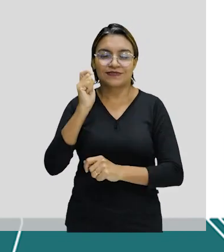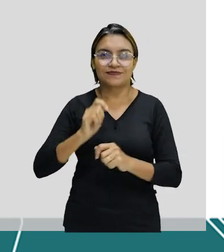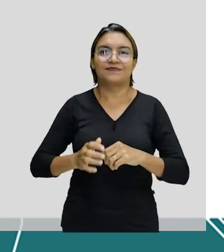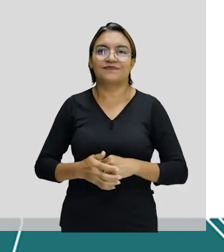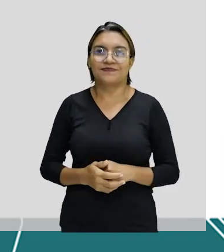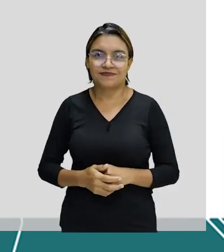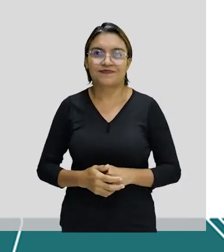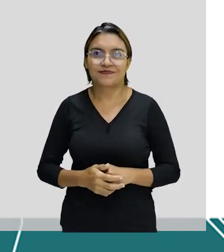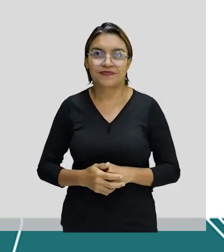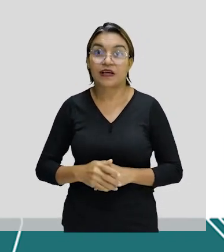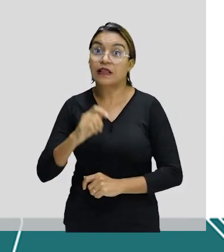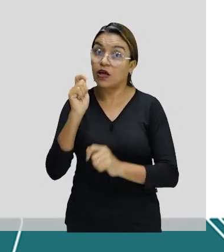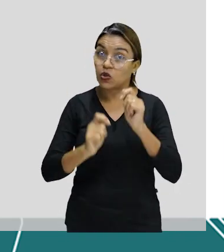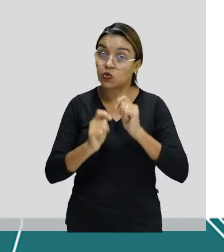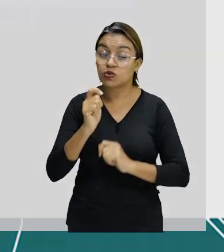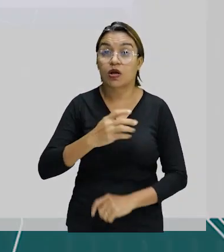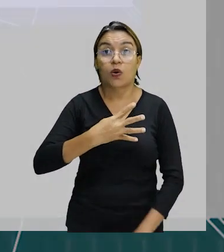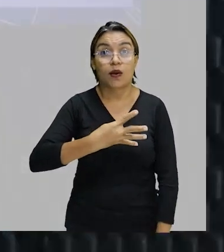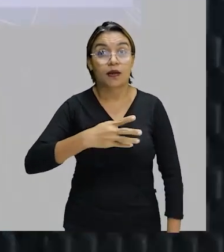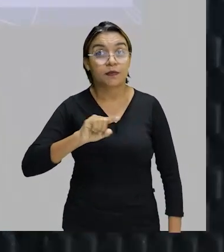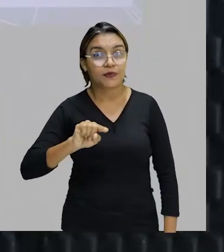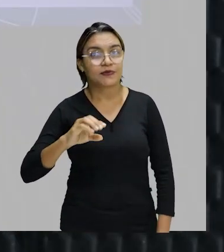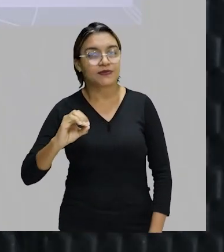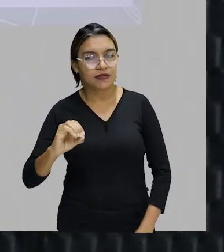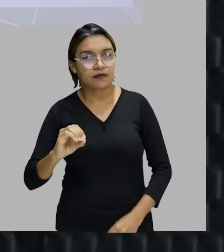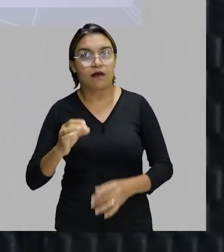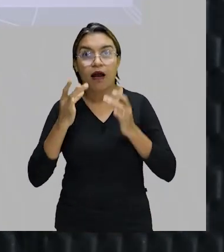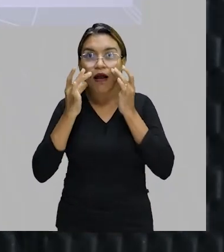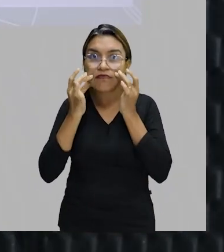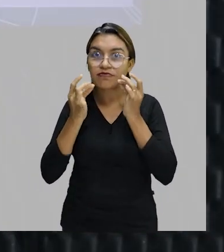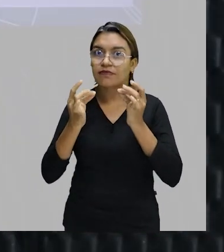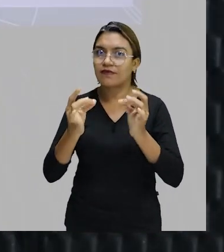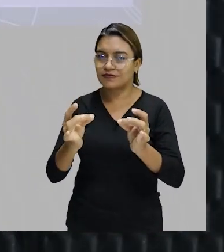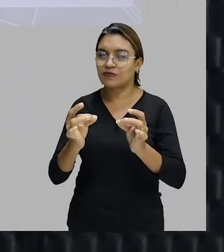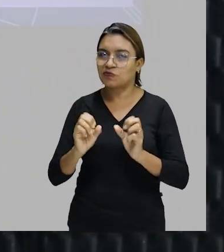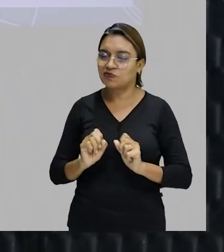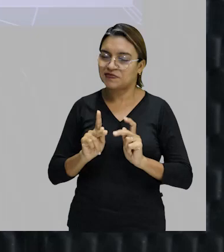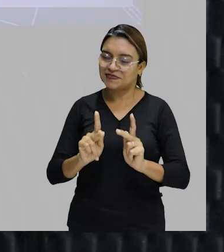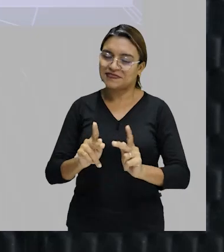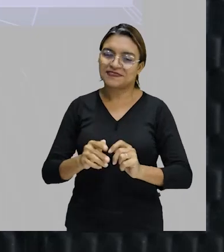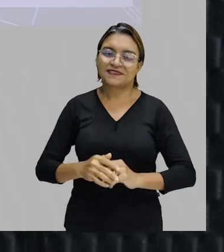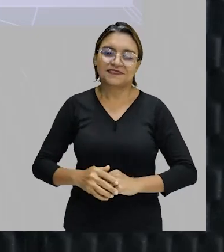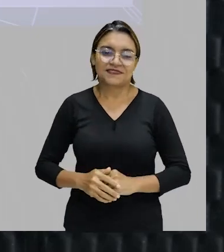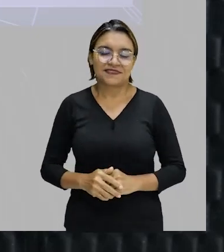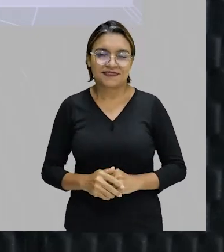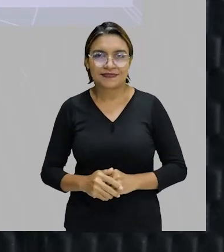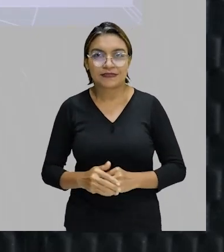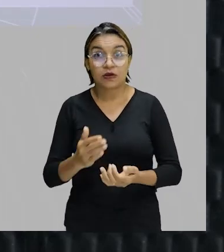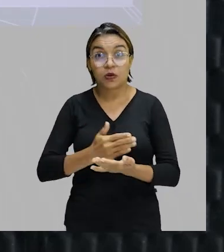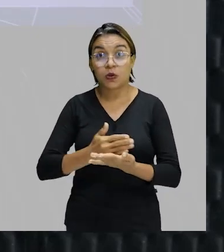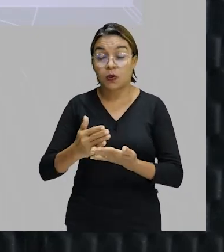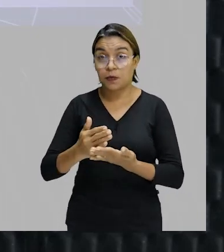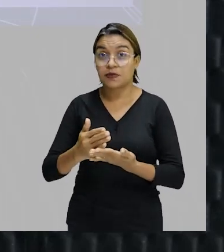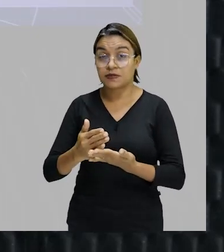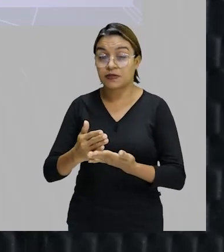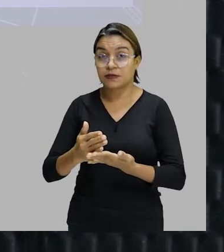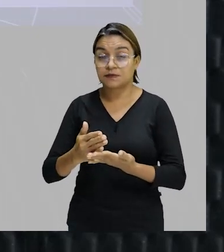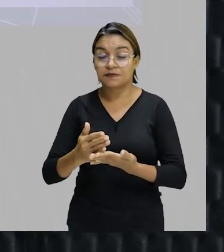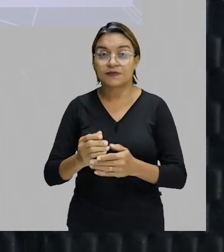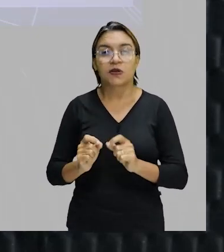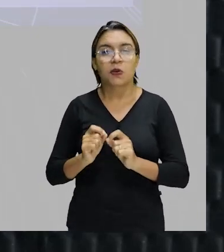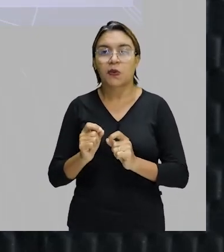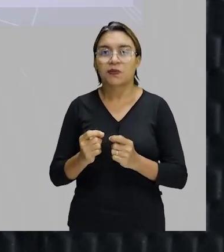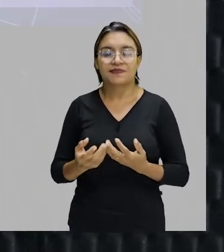indústria 4.0. Então, olha, tu precisa estar muito atento a essa temática, beleza? Então, para a gente começar com chave de ouro, vamos dar